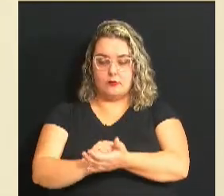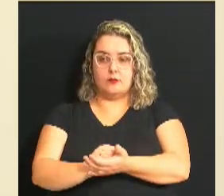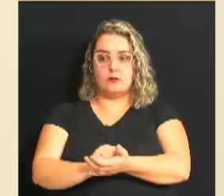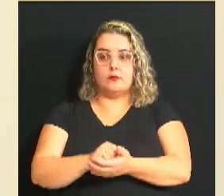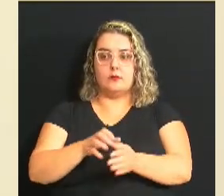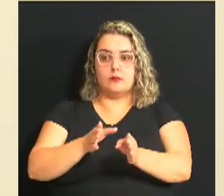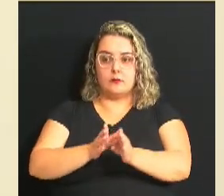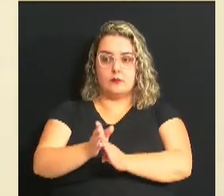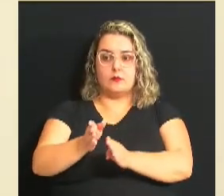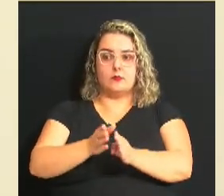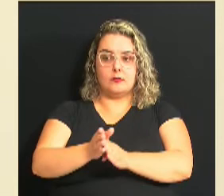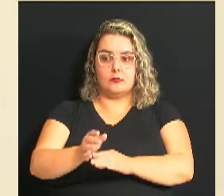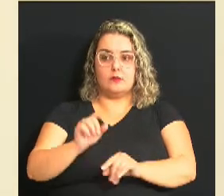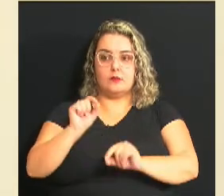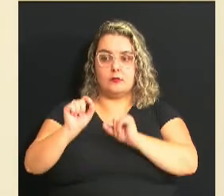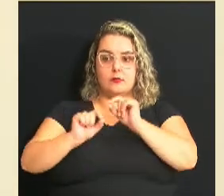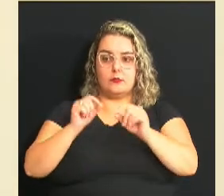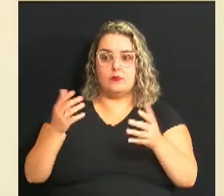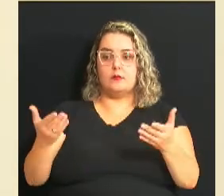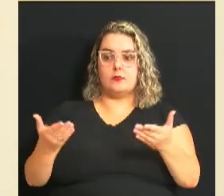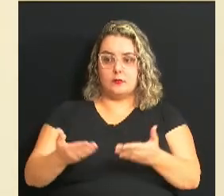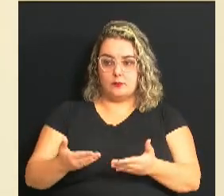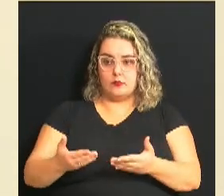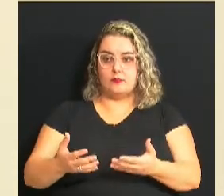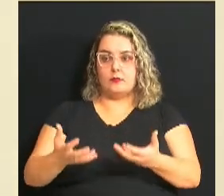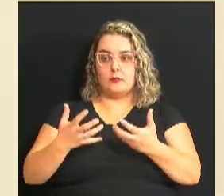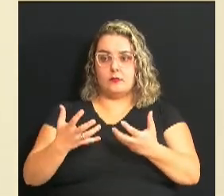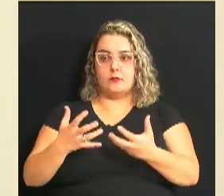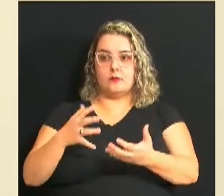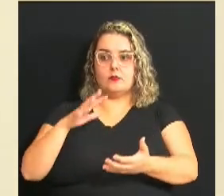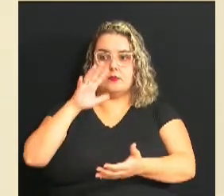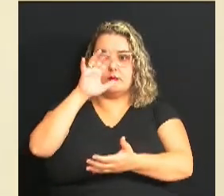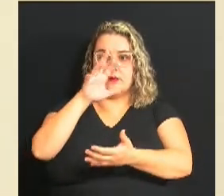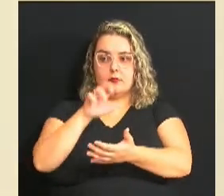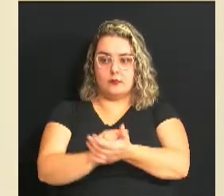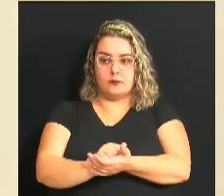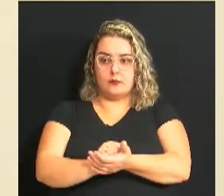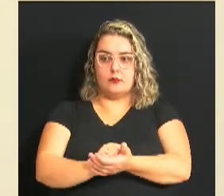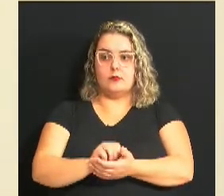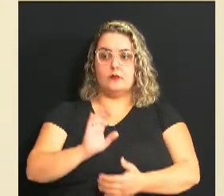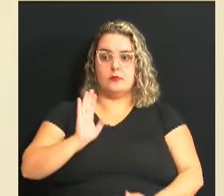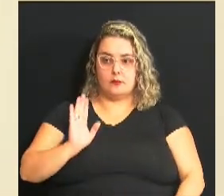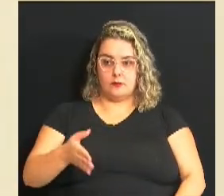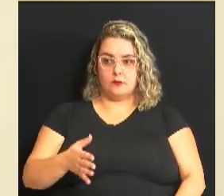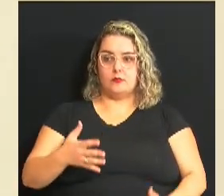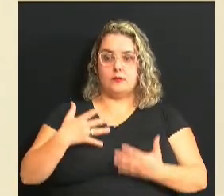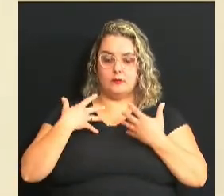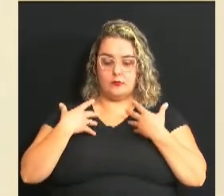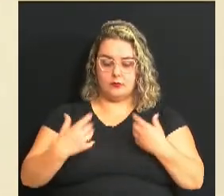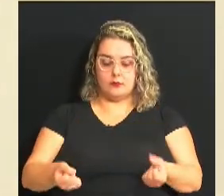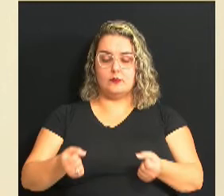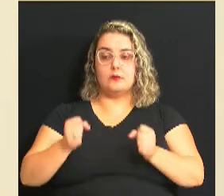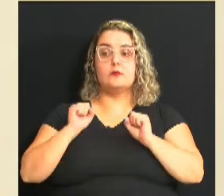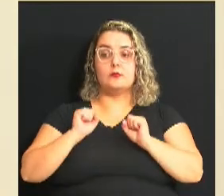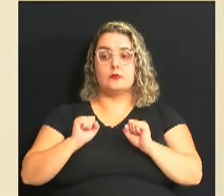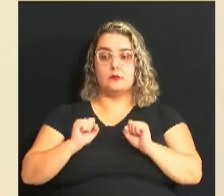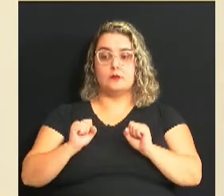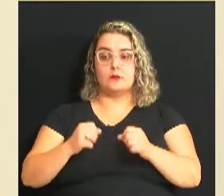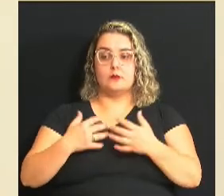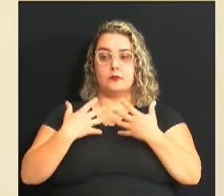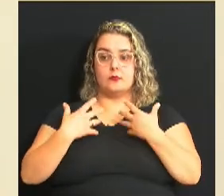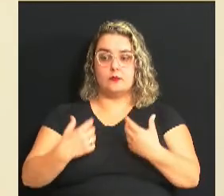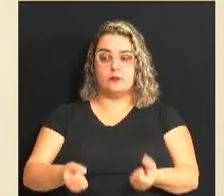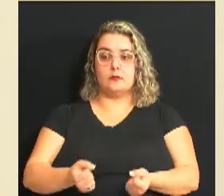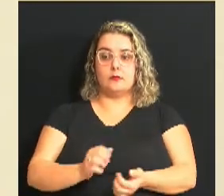recomenda que quem hoje já queira fazer o cadastramento, a gente já está recebendo, já pode receber.